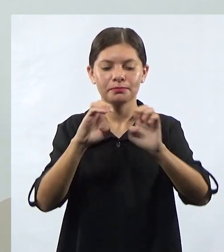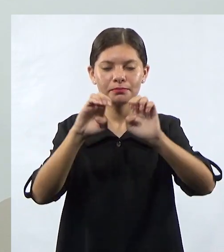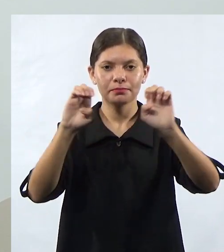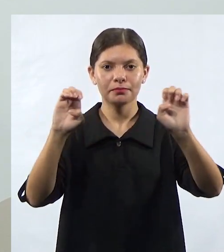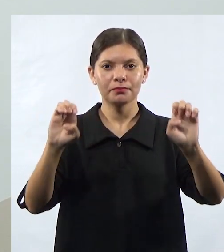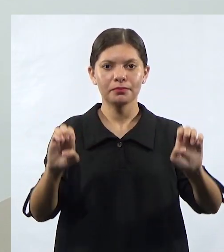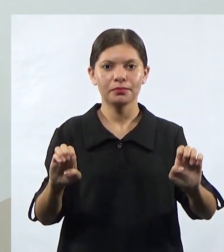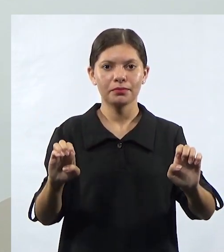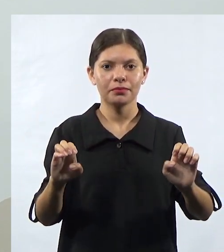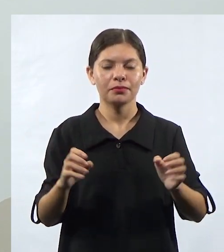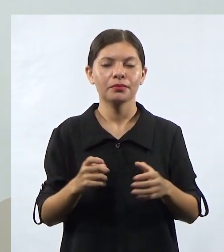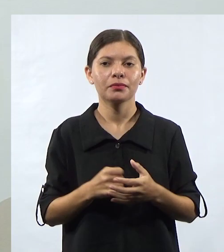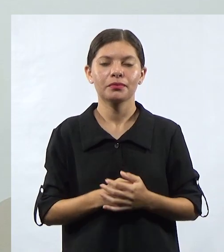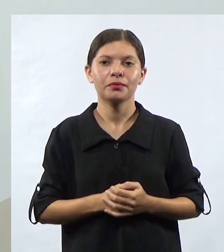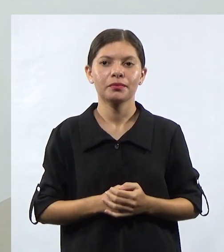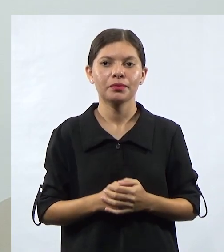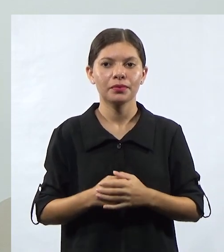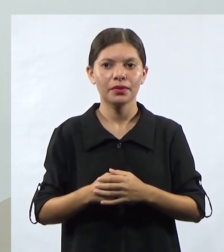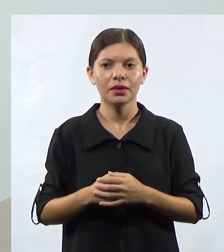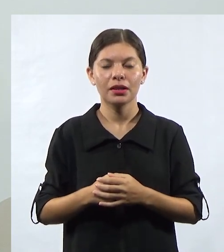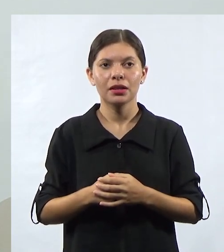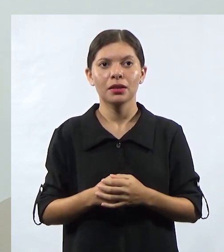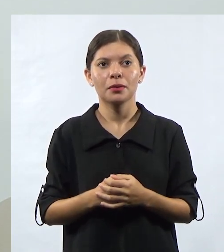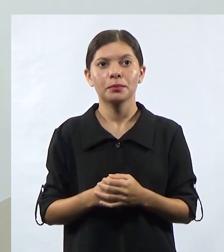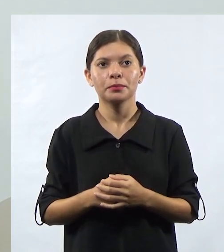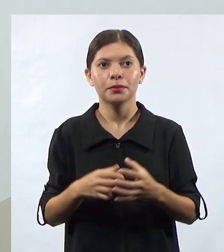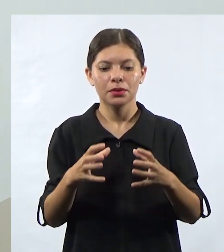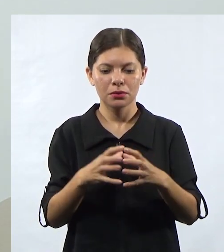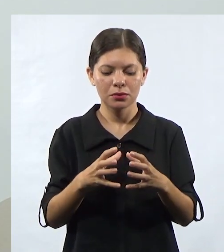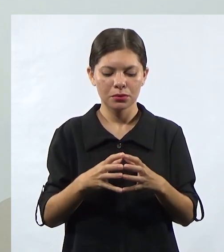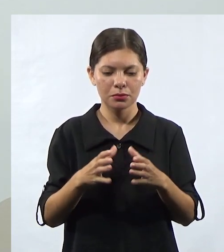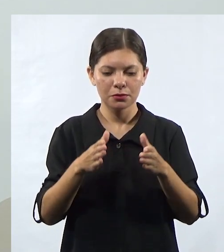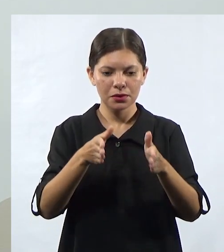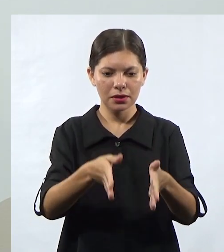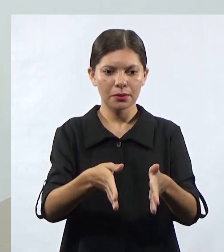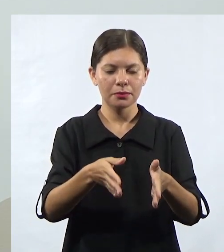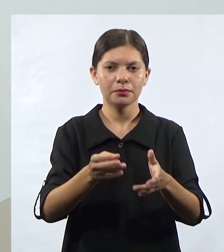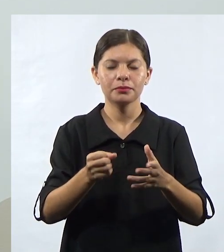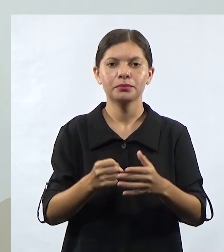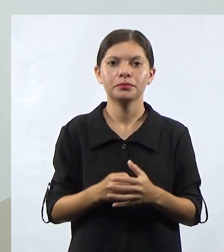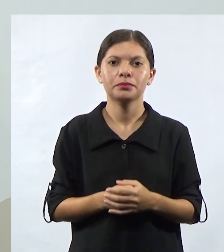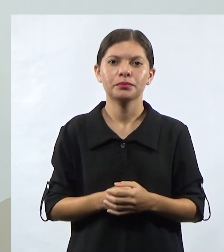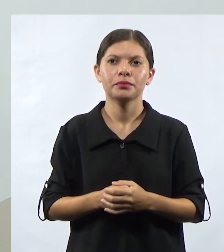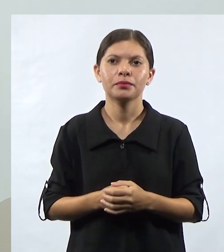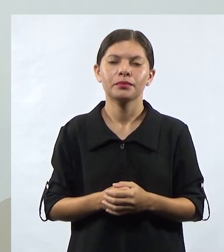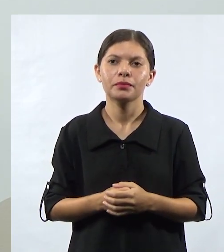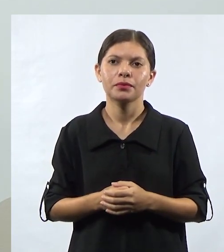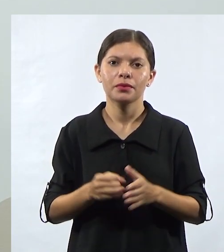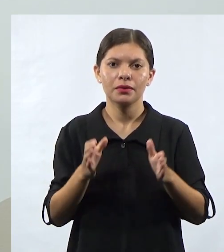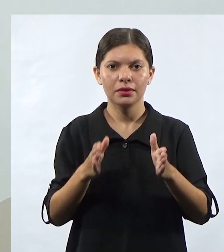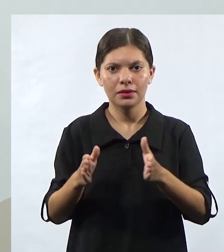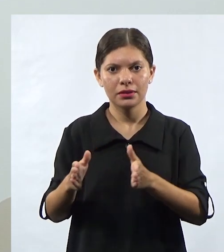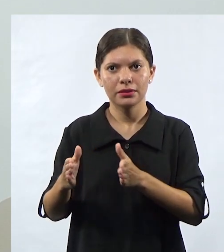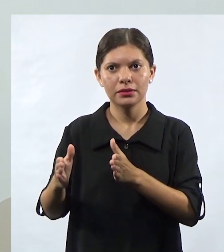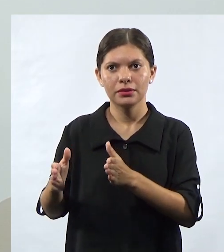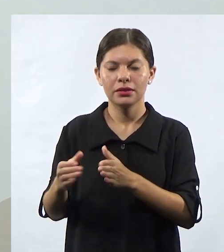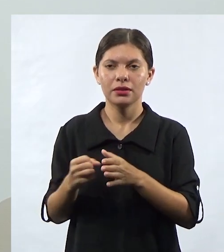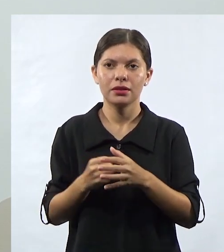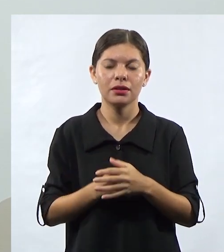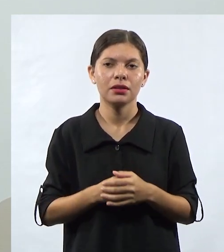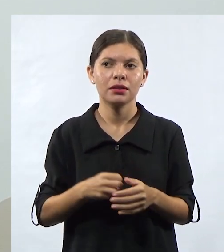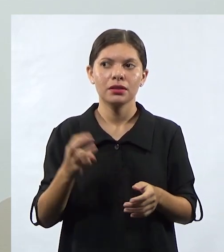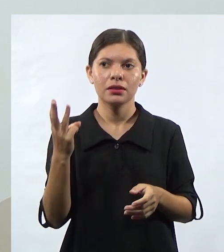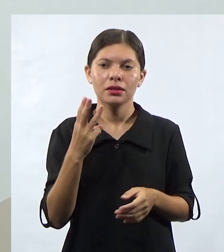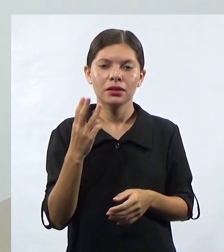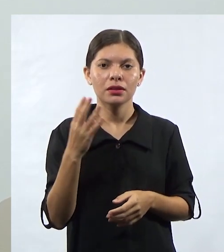grupo focal. E aí pode ser feito assim, você pode organizar a agenda de 3, 4 encontros, mas